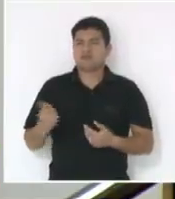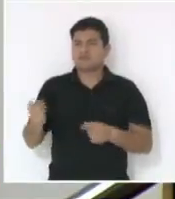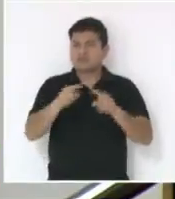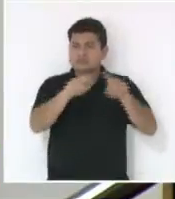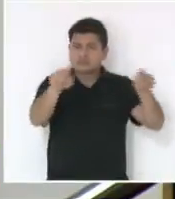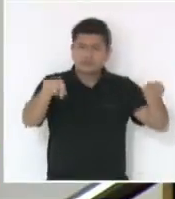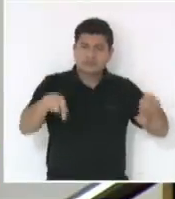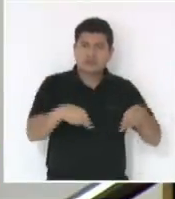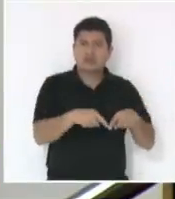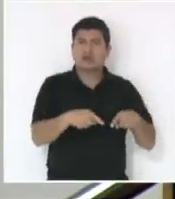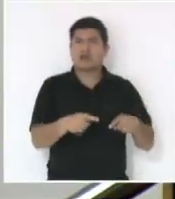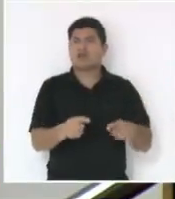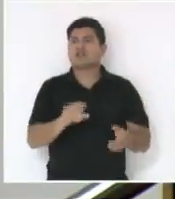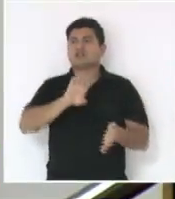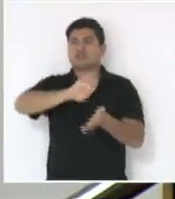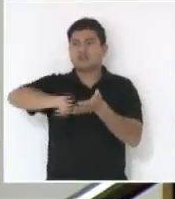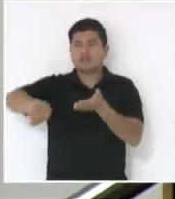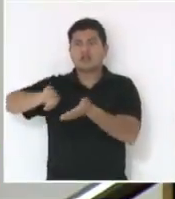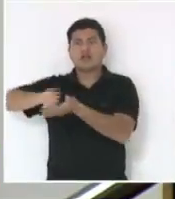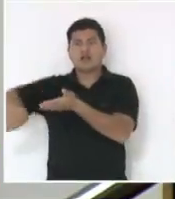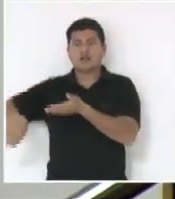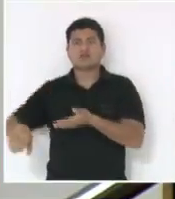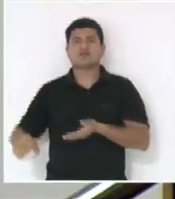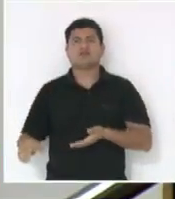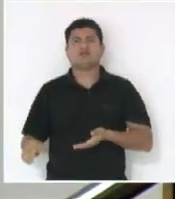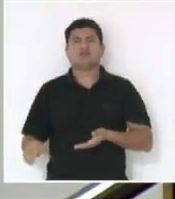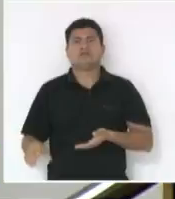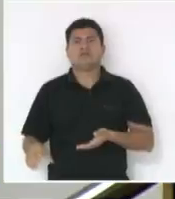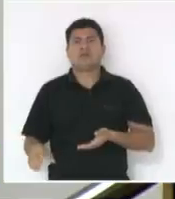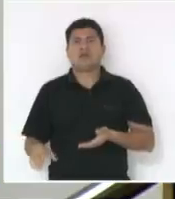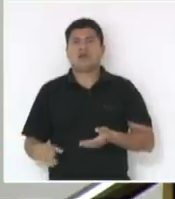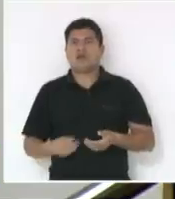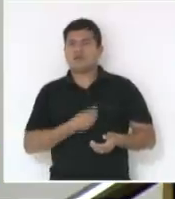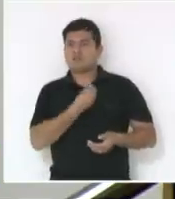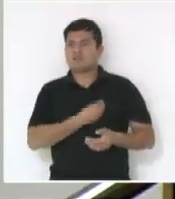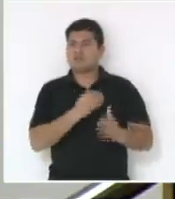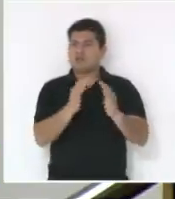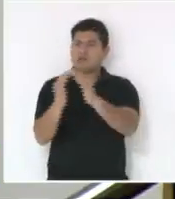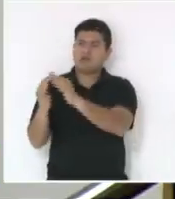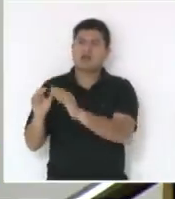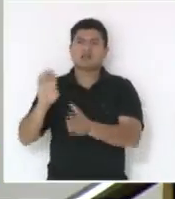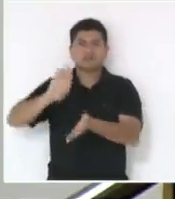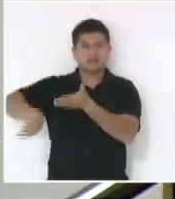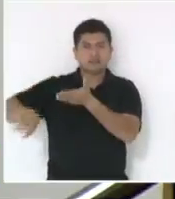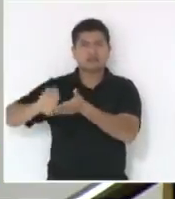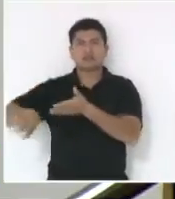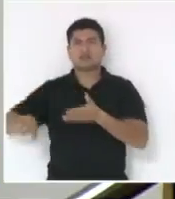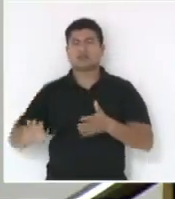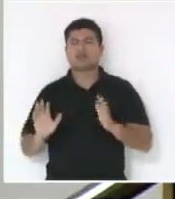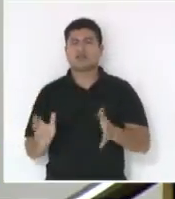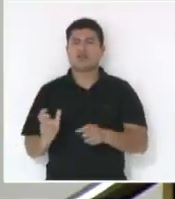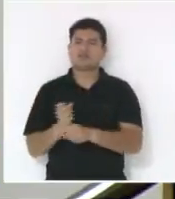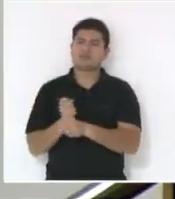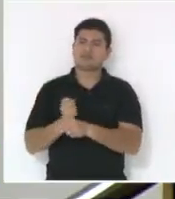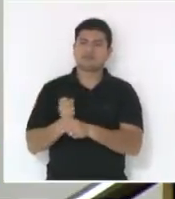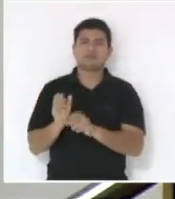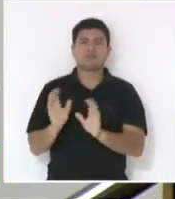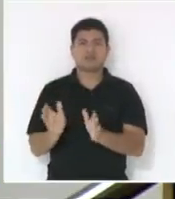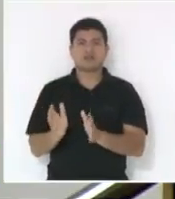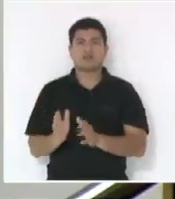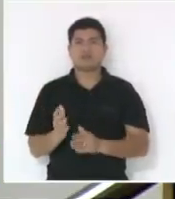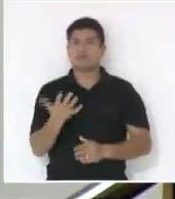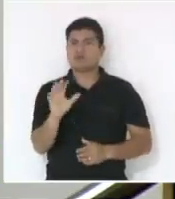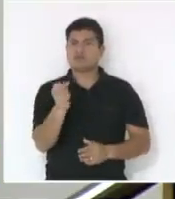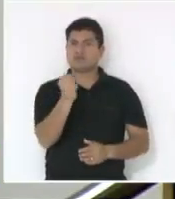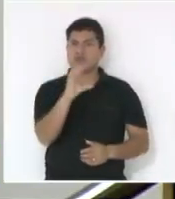posseiros, para a retirada desses posseiros, que estão aí há algum tempo. E são mais de 800